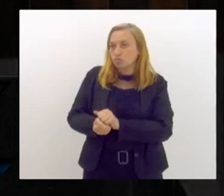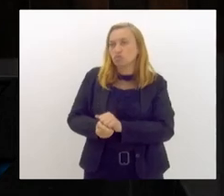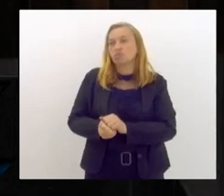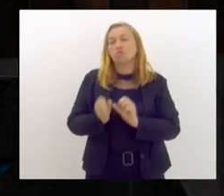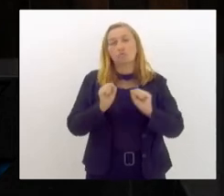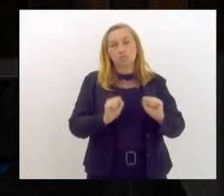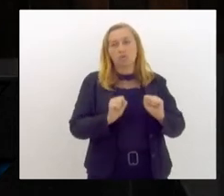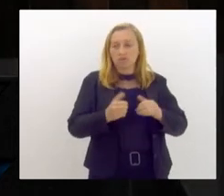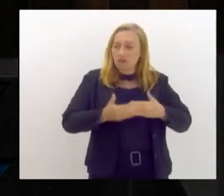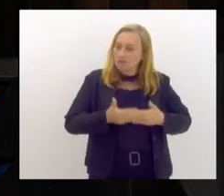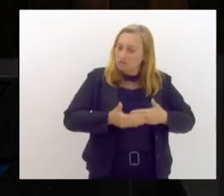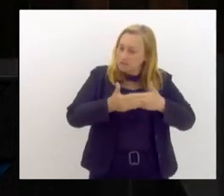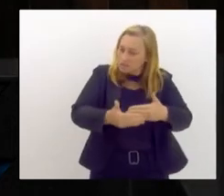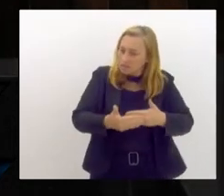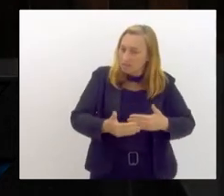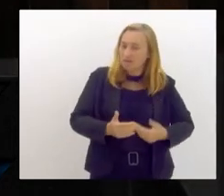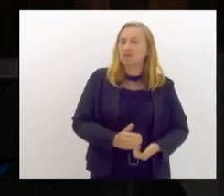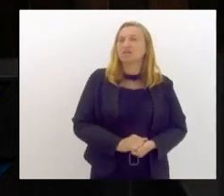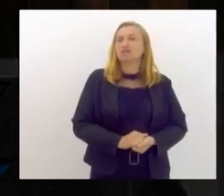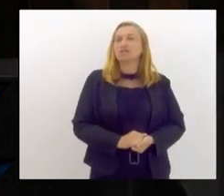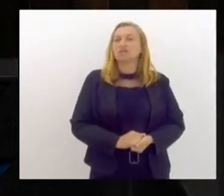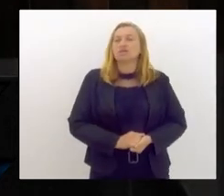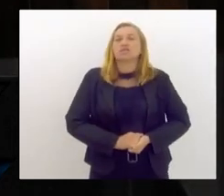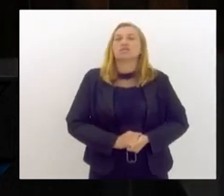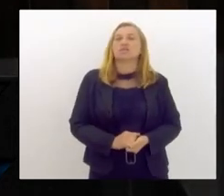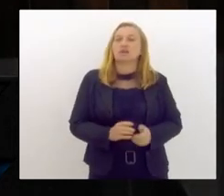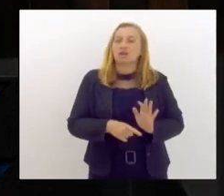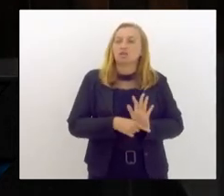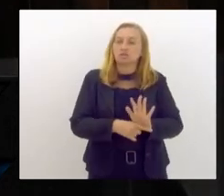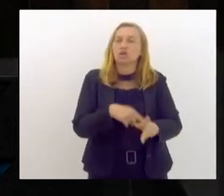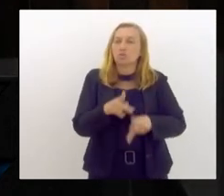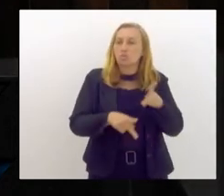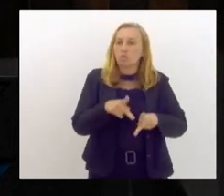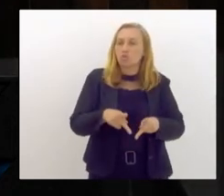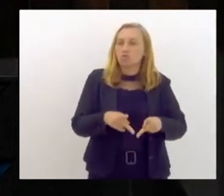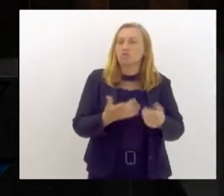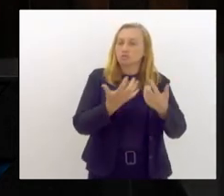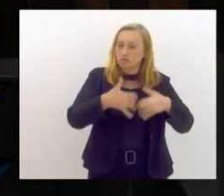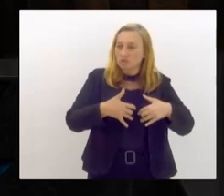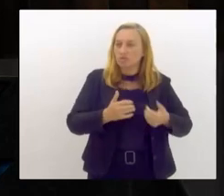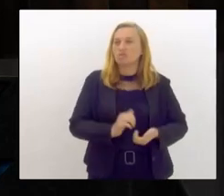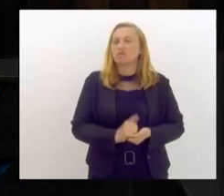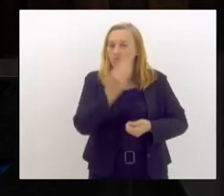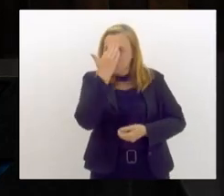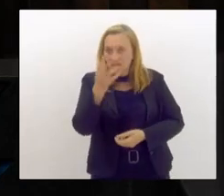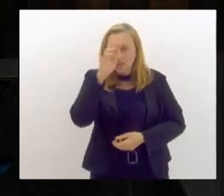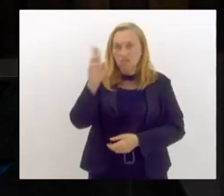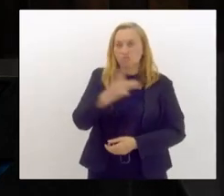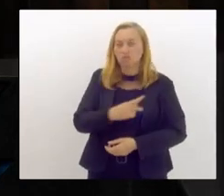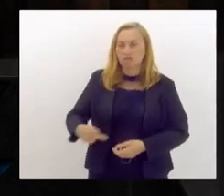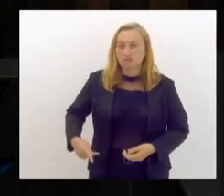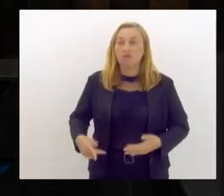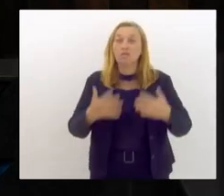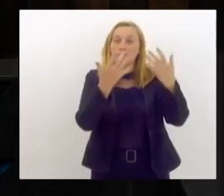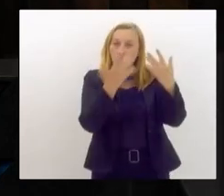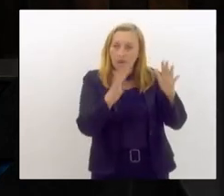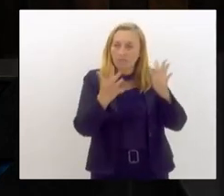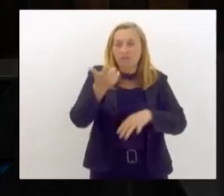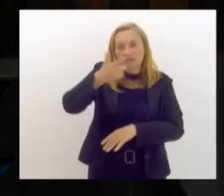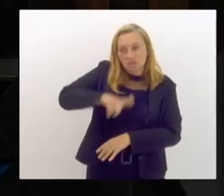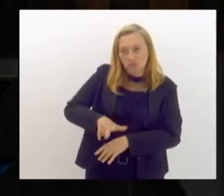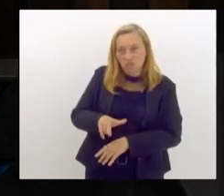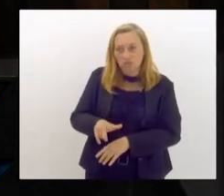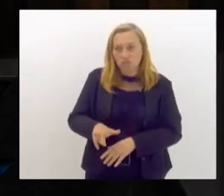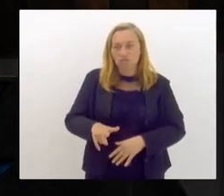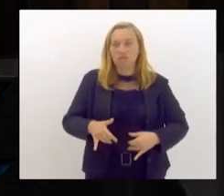possa avançar e dar algum alento à população petropolitana. Muito obrigado, senhor presidente. Parabéns mais uma vez.